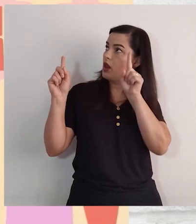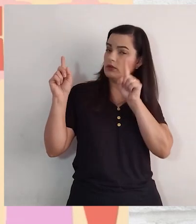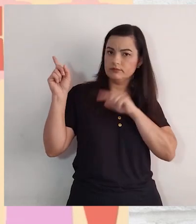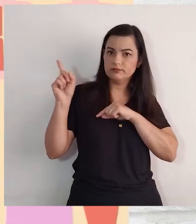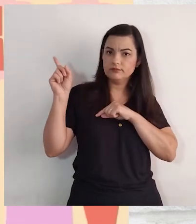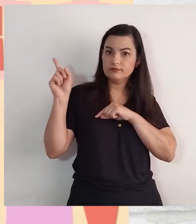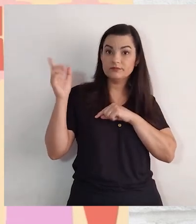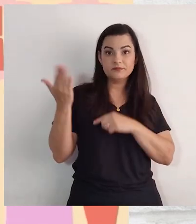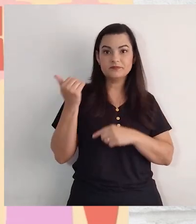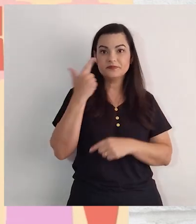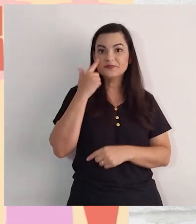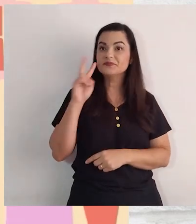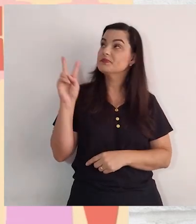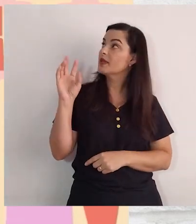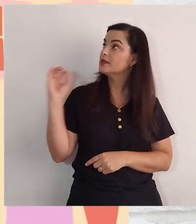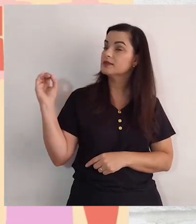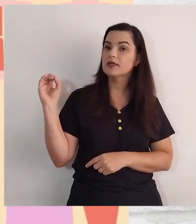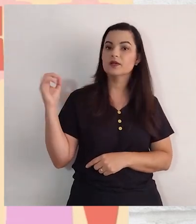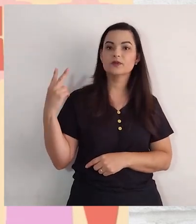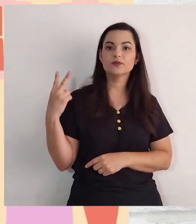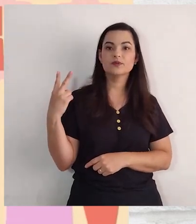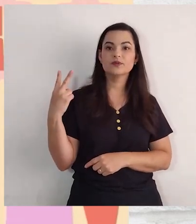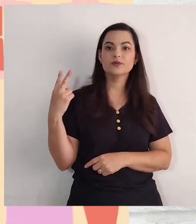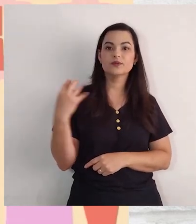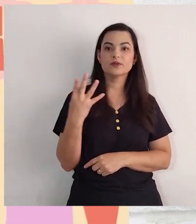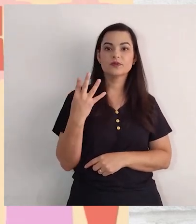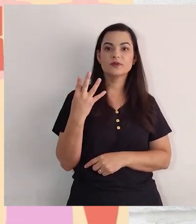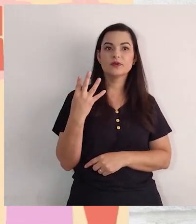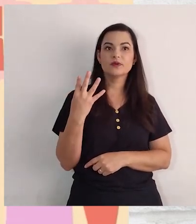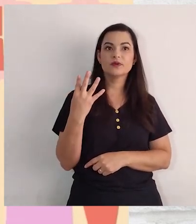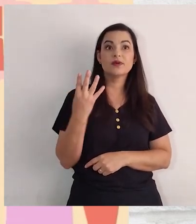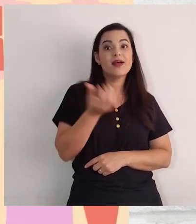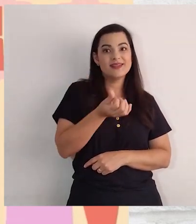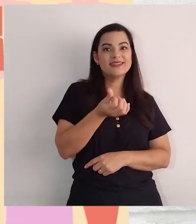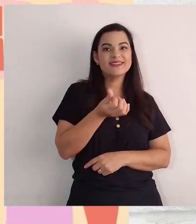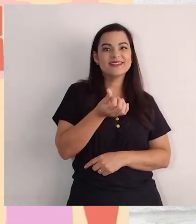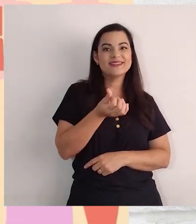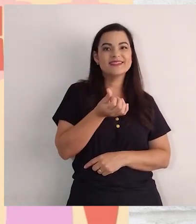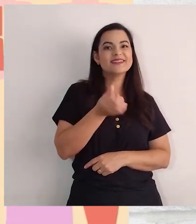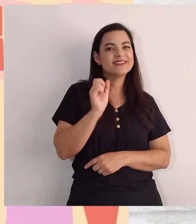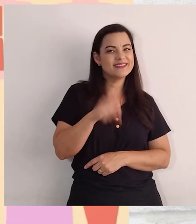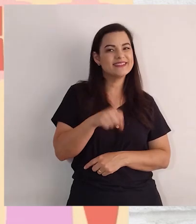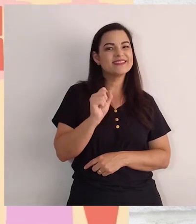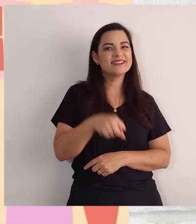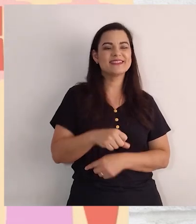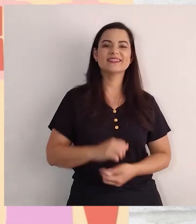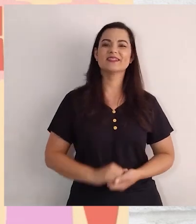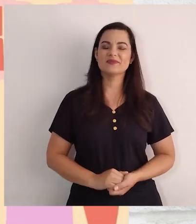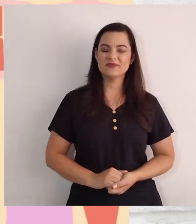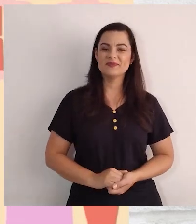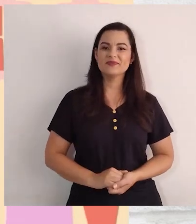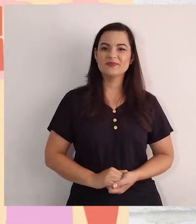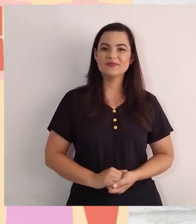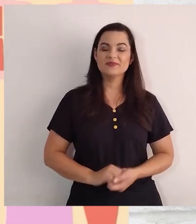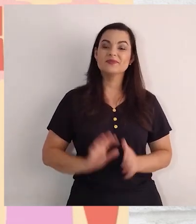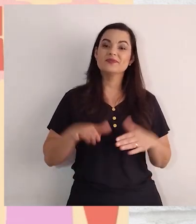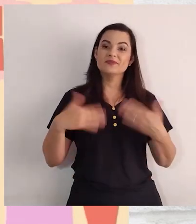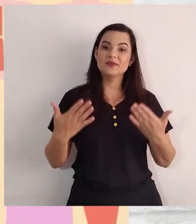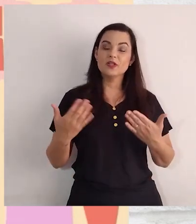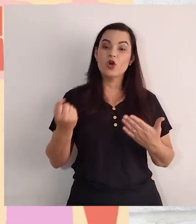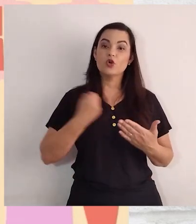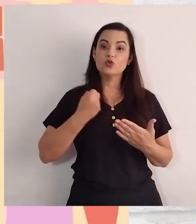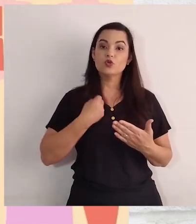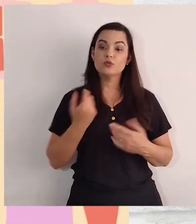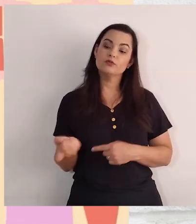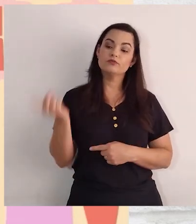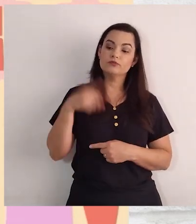conferir. 0, 2, 4, 6. Sim, termina. Então, o próximo número